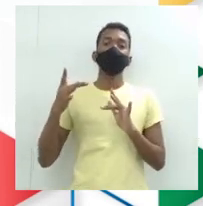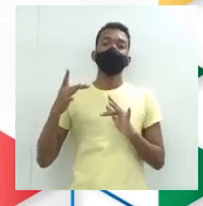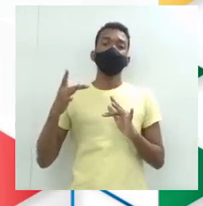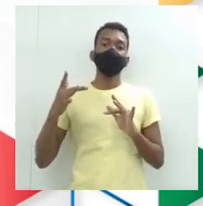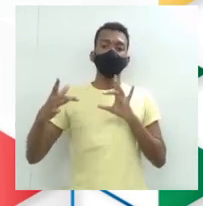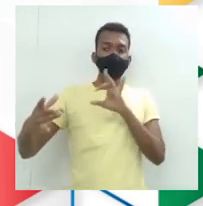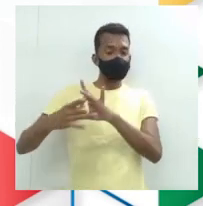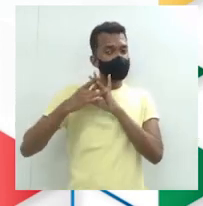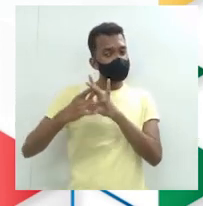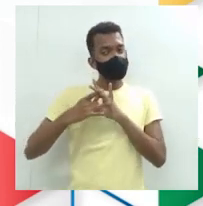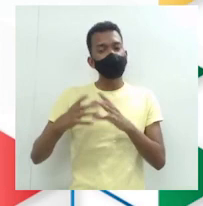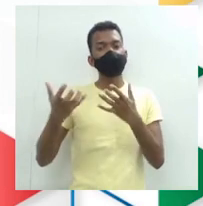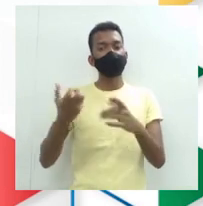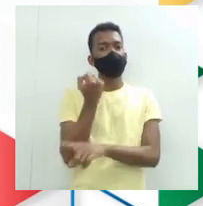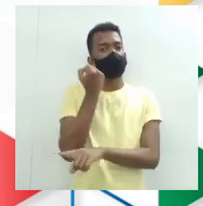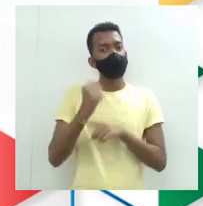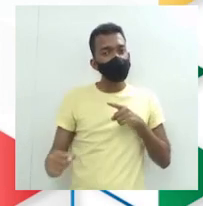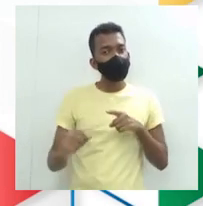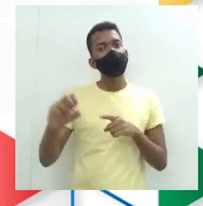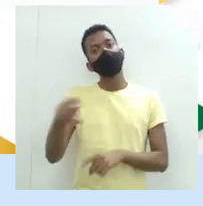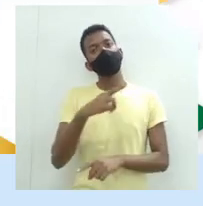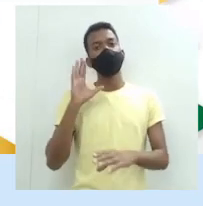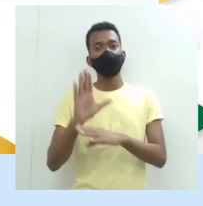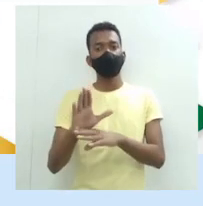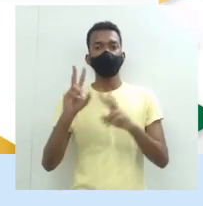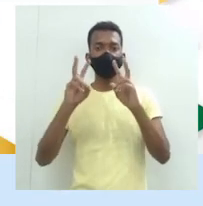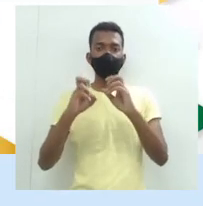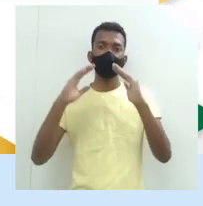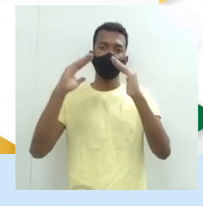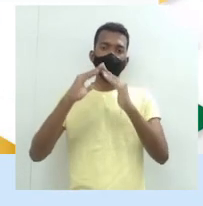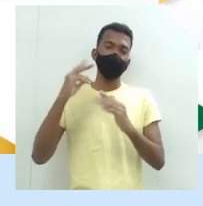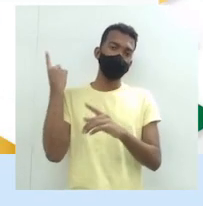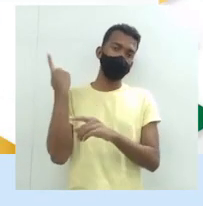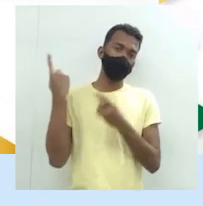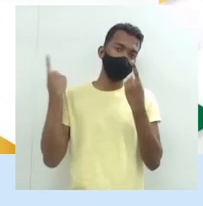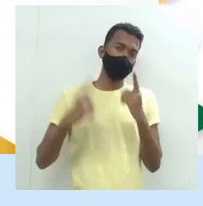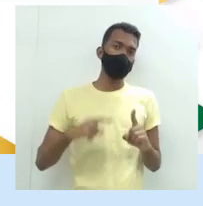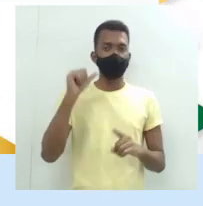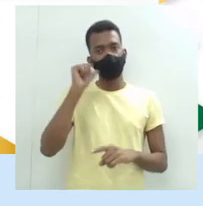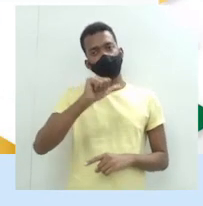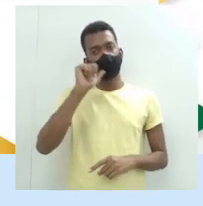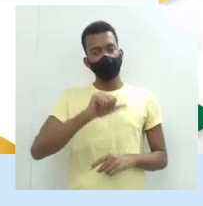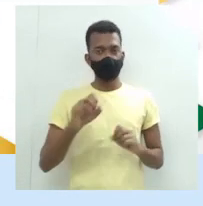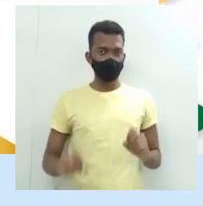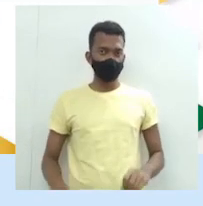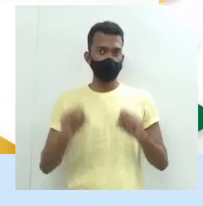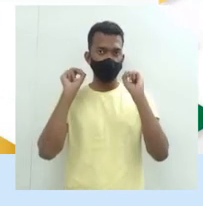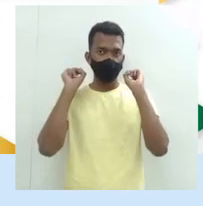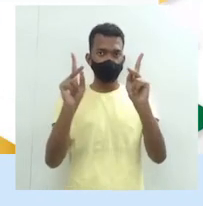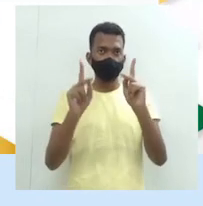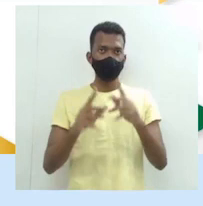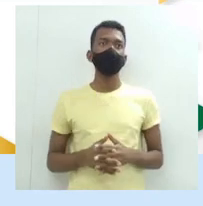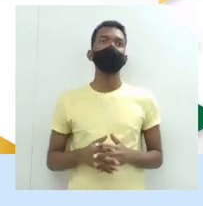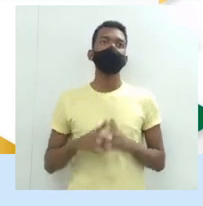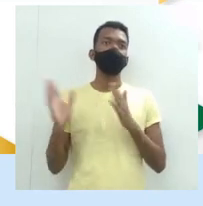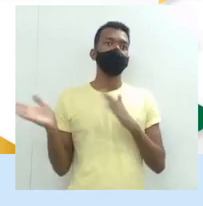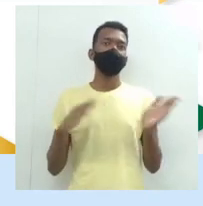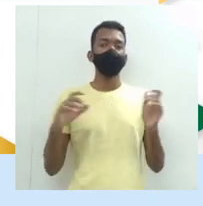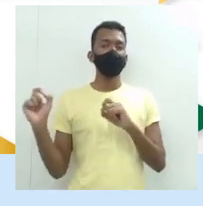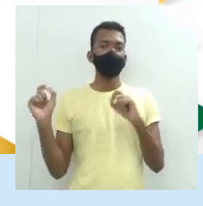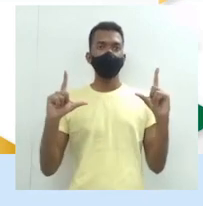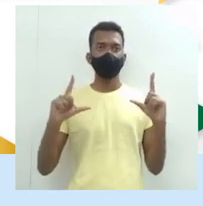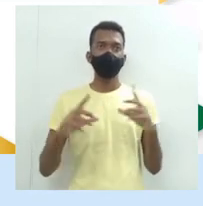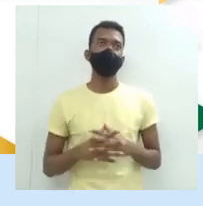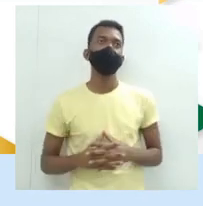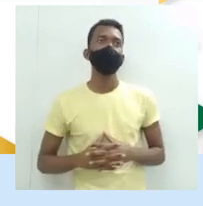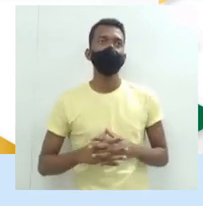impedir ou ajudar em casos de violência contra a mulher. Ok? Next one. Próximo.